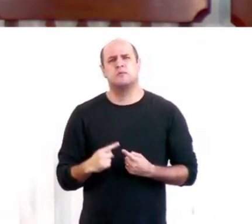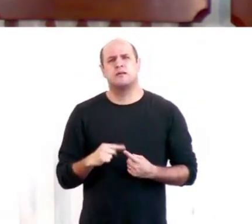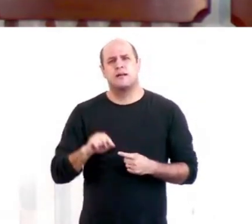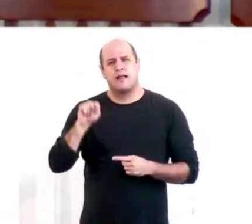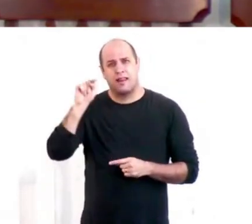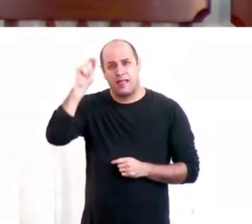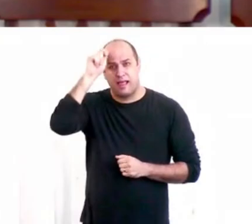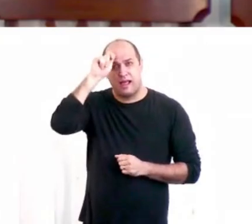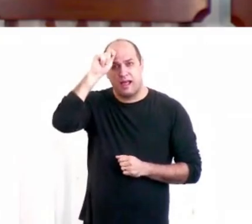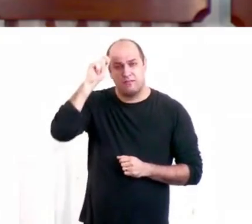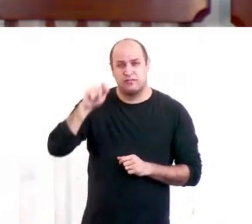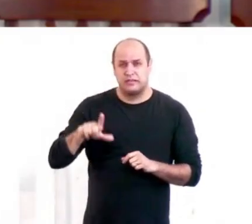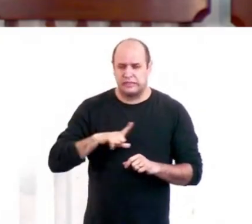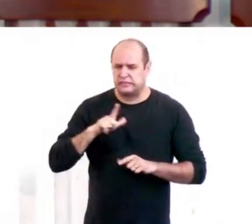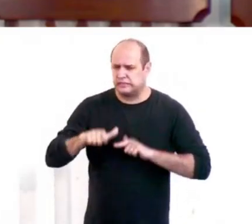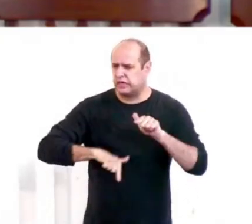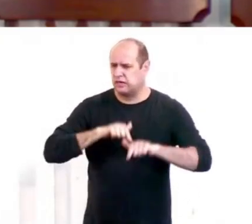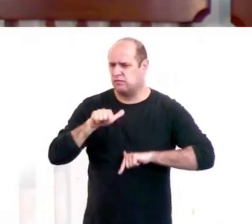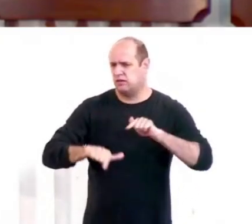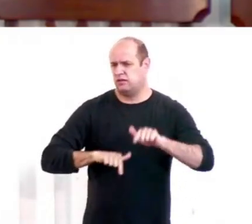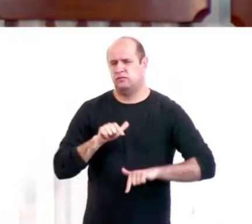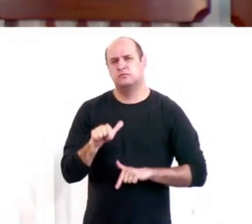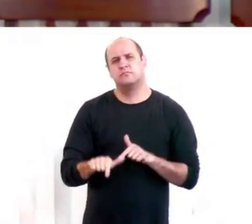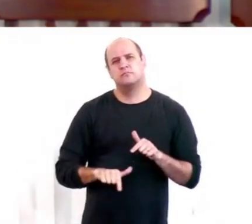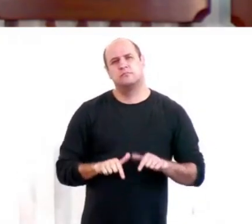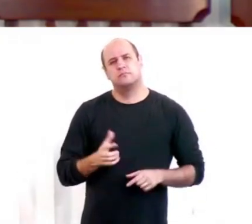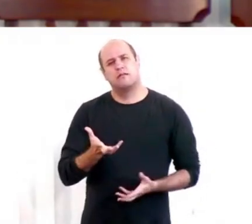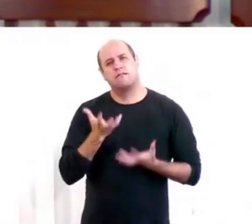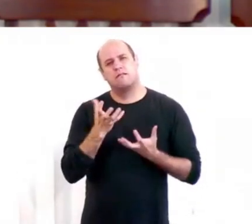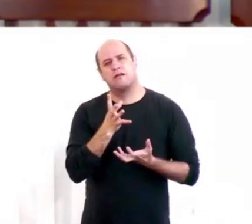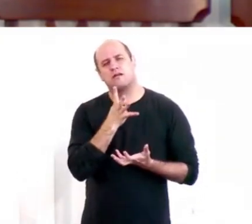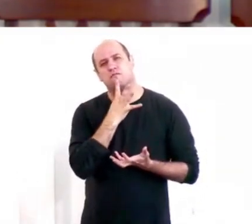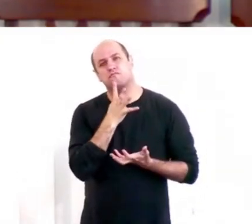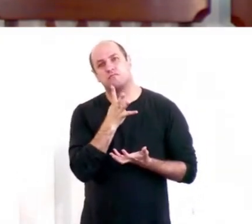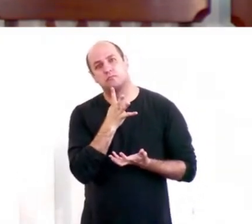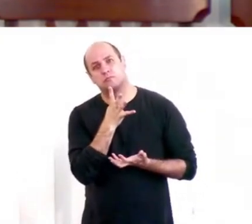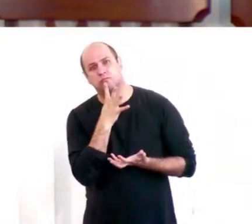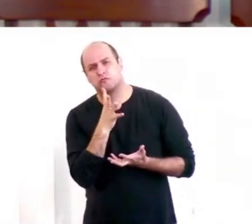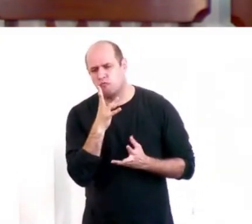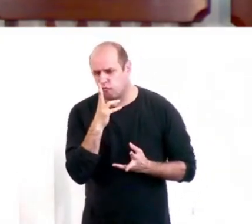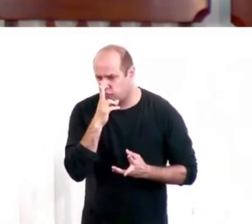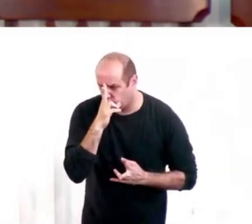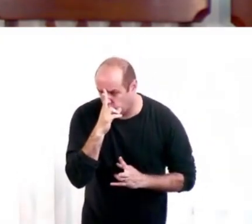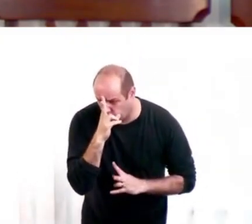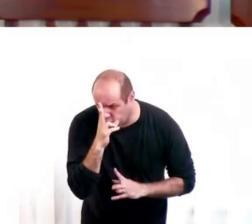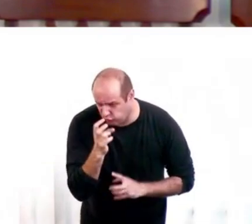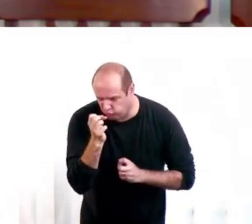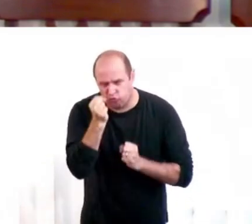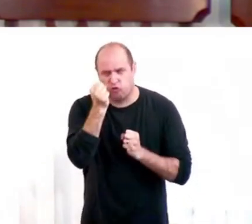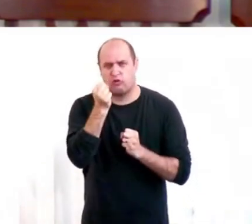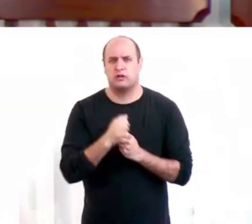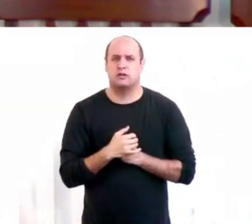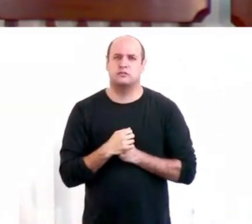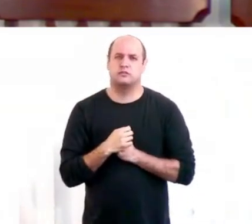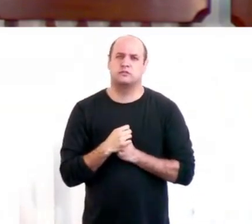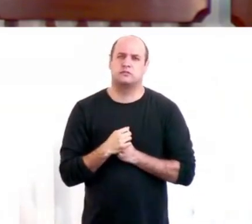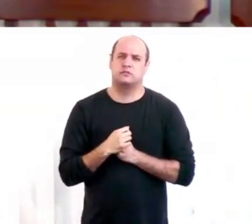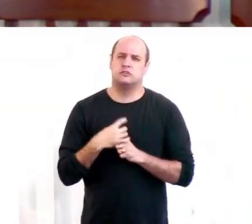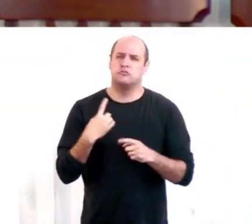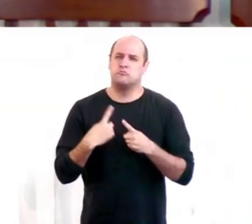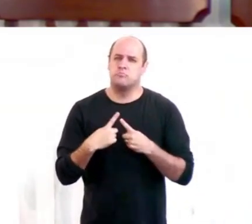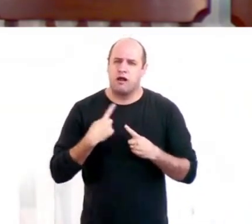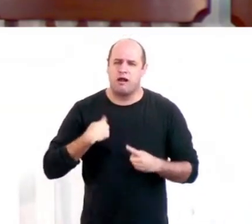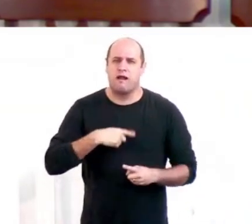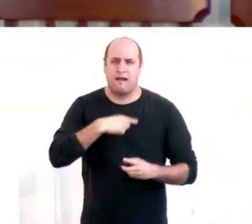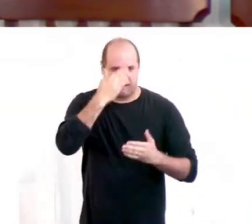também. E queremos conhecer, queremos estar com aqueles irmãos, fortalecer eles, porque nós acreditamos